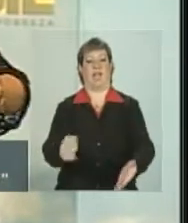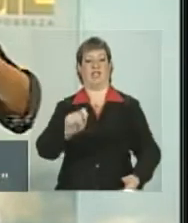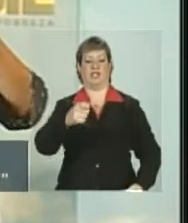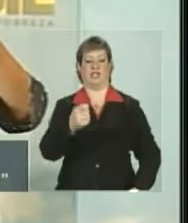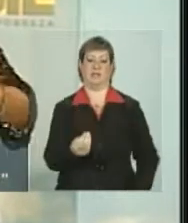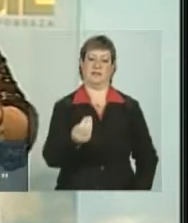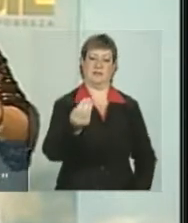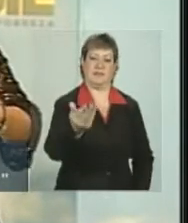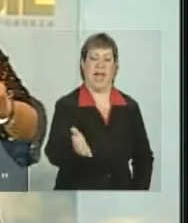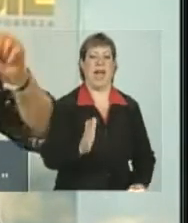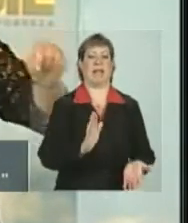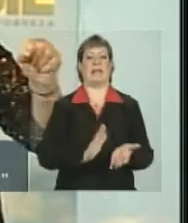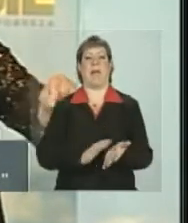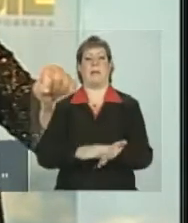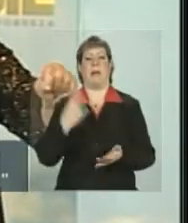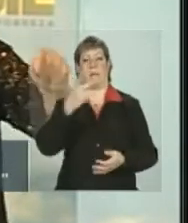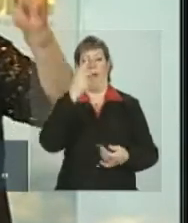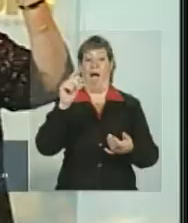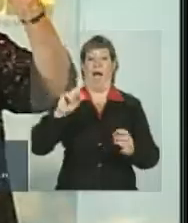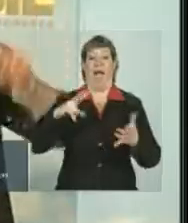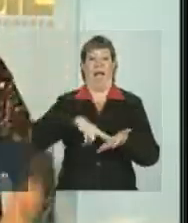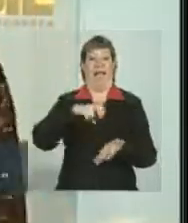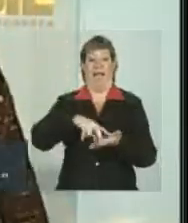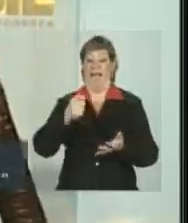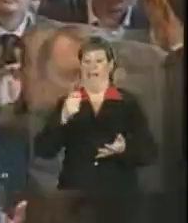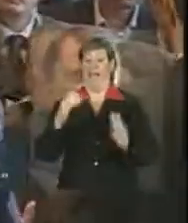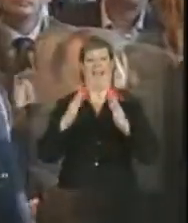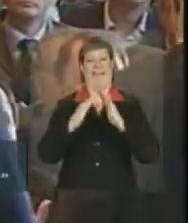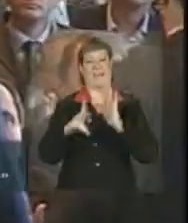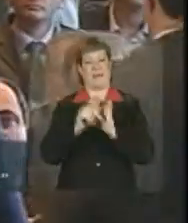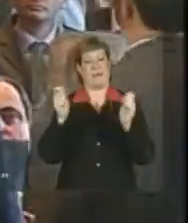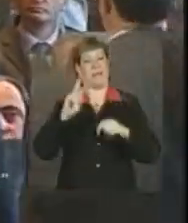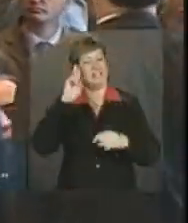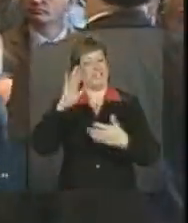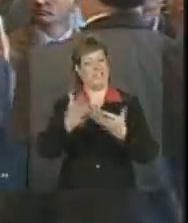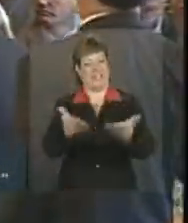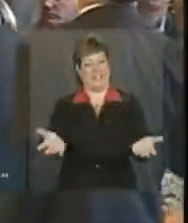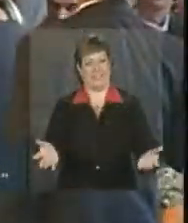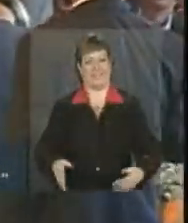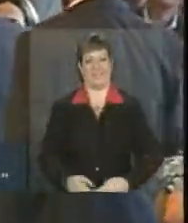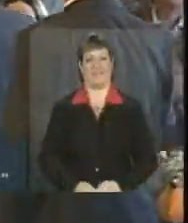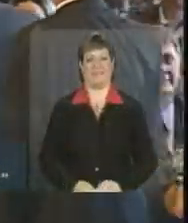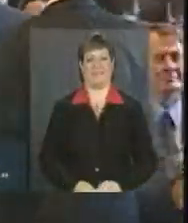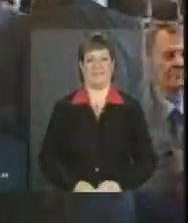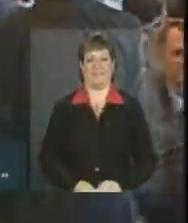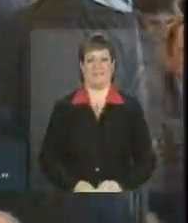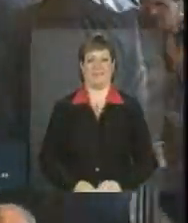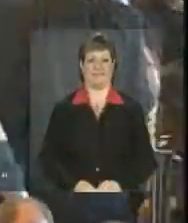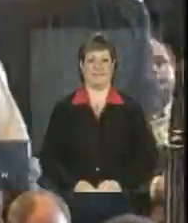chave na mão das pessoas para que elas possam sonhar.